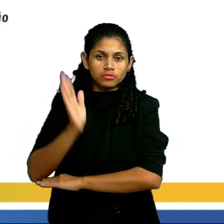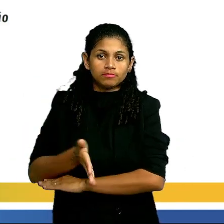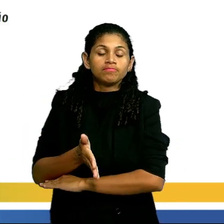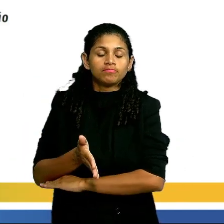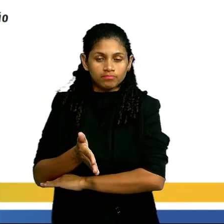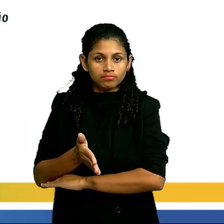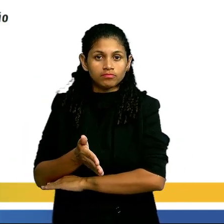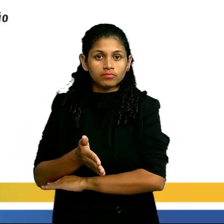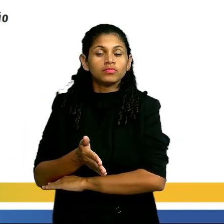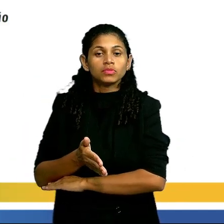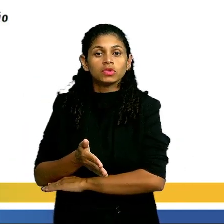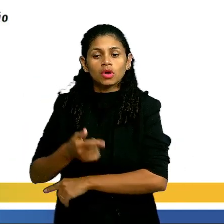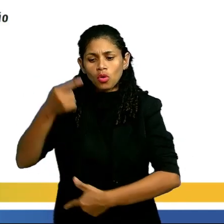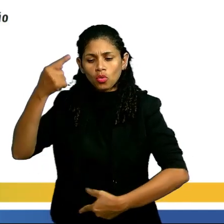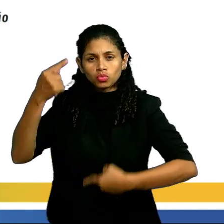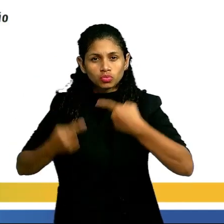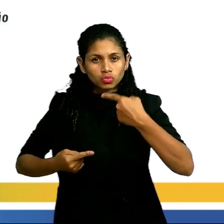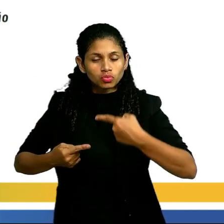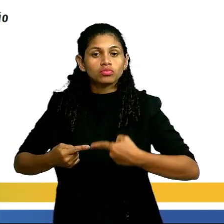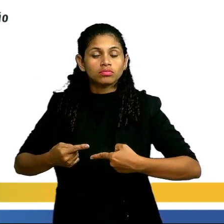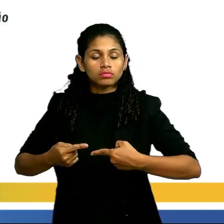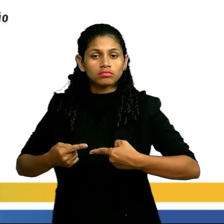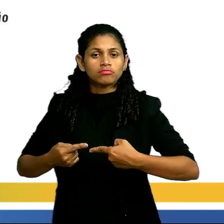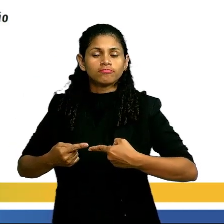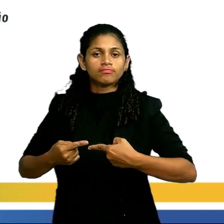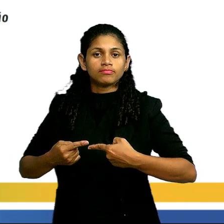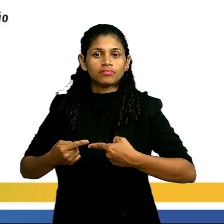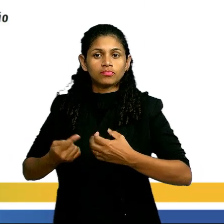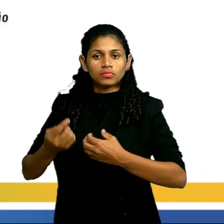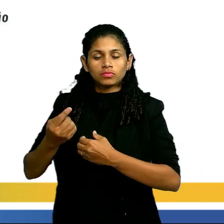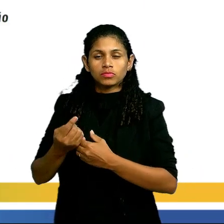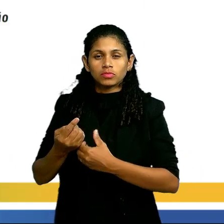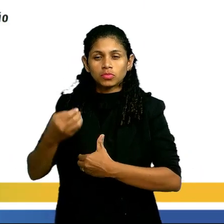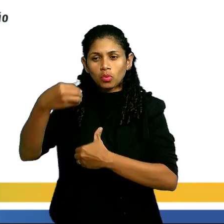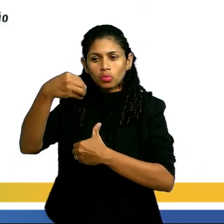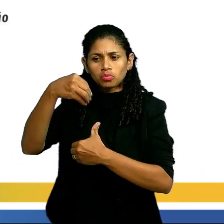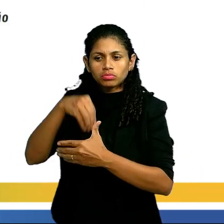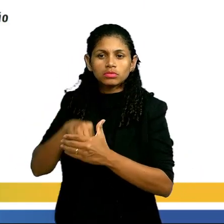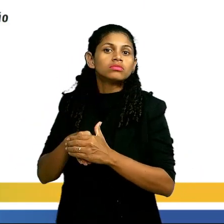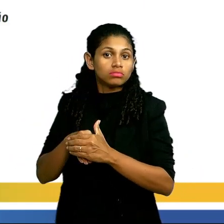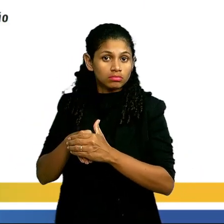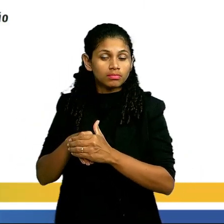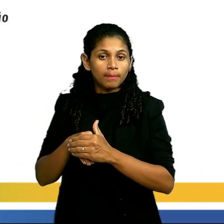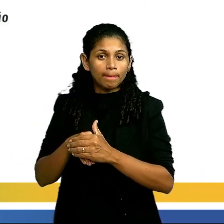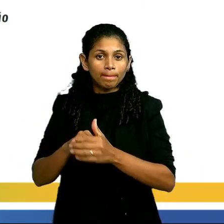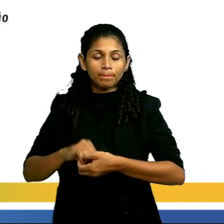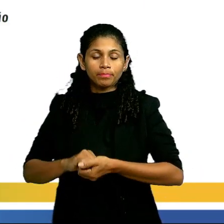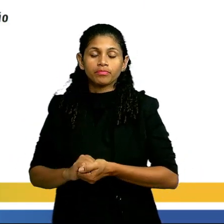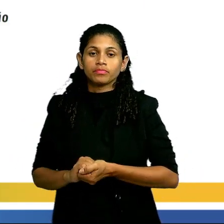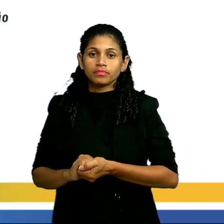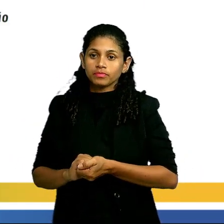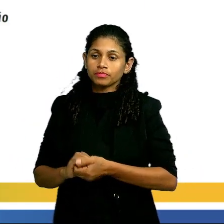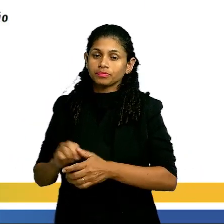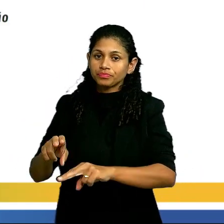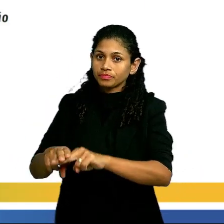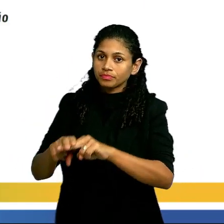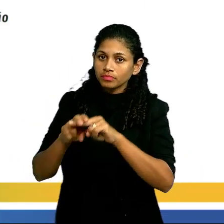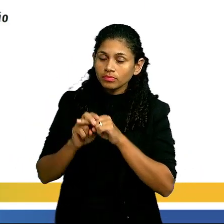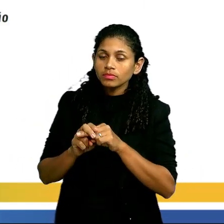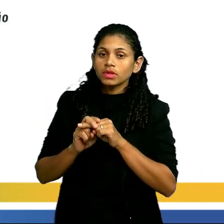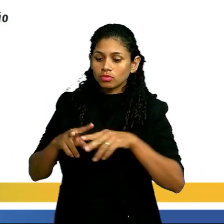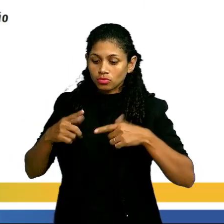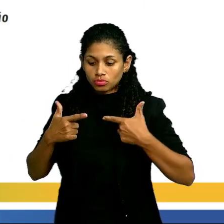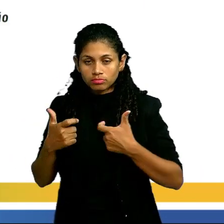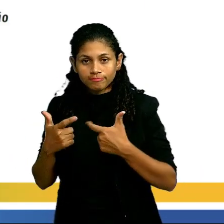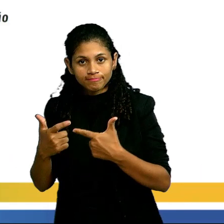que aconteceram durante esse episódio foram conflitos indiretos, portanto, né, são os conflitos que nós trabalharemos